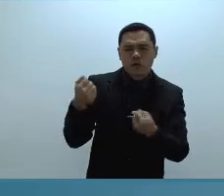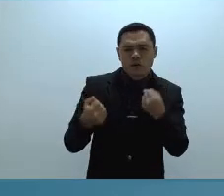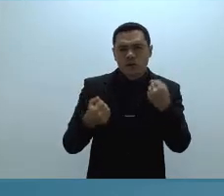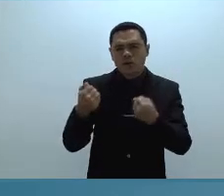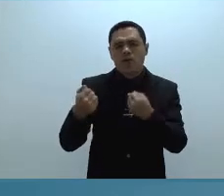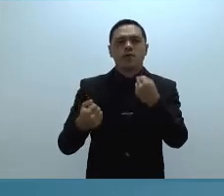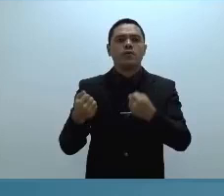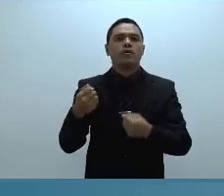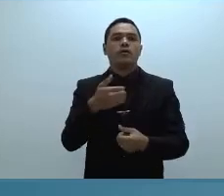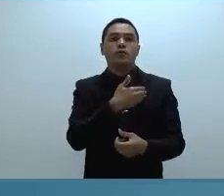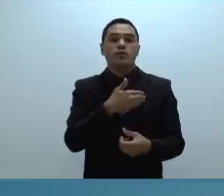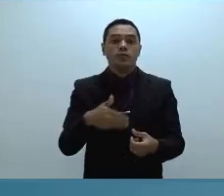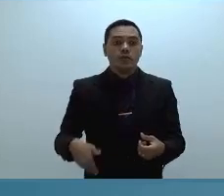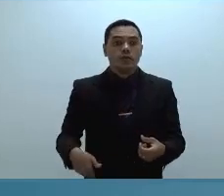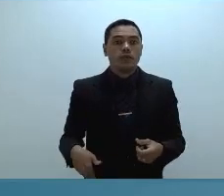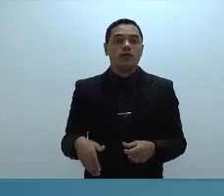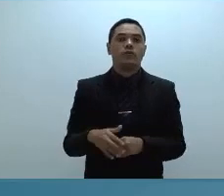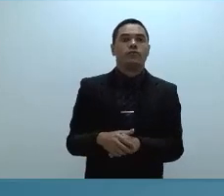se